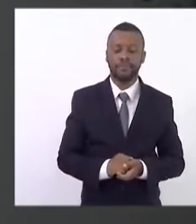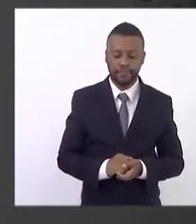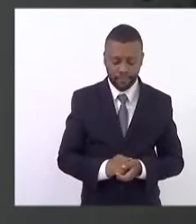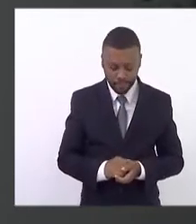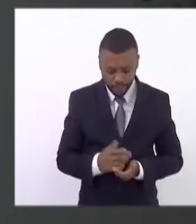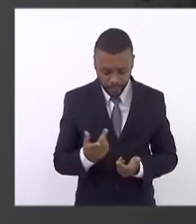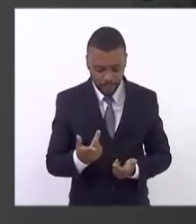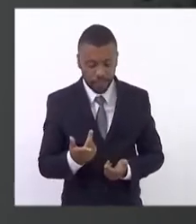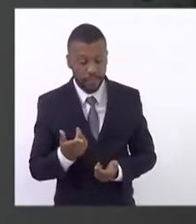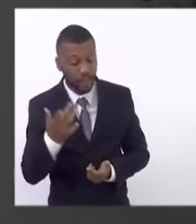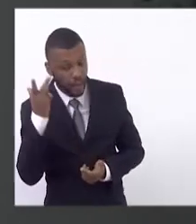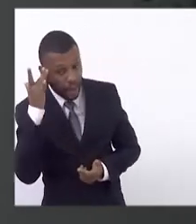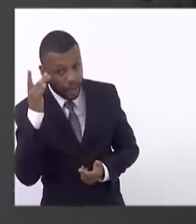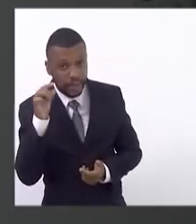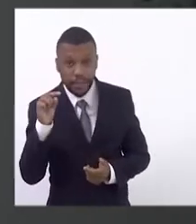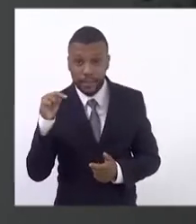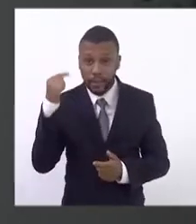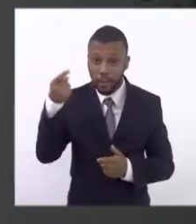Semana que vem,